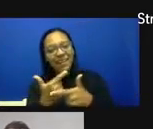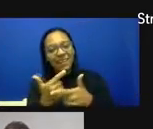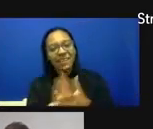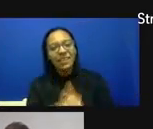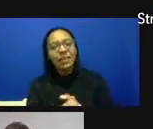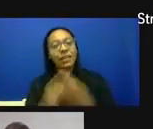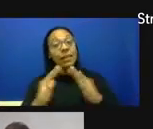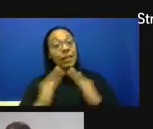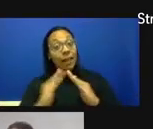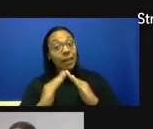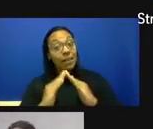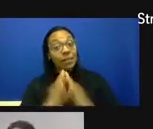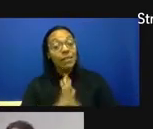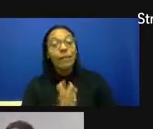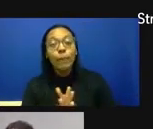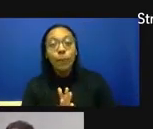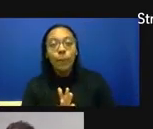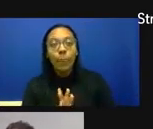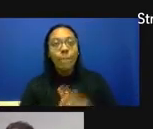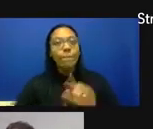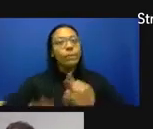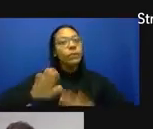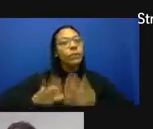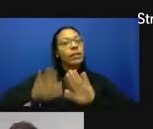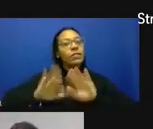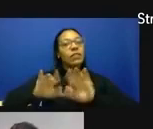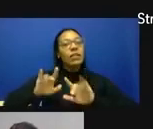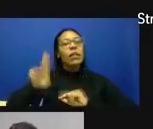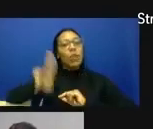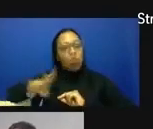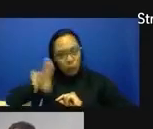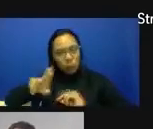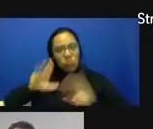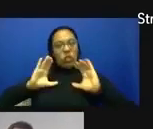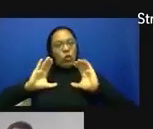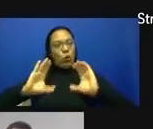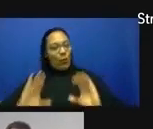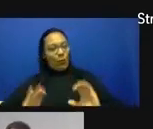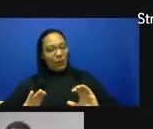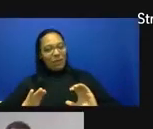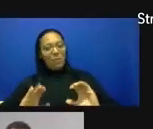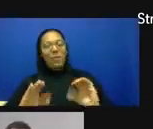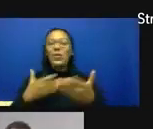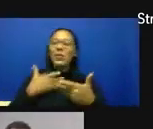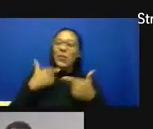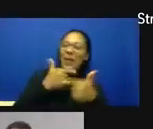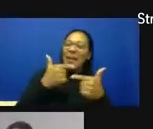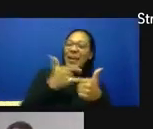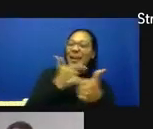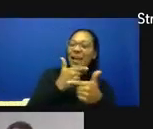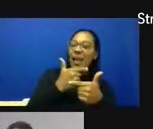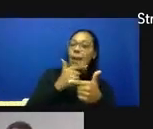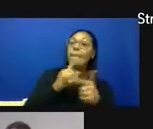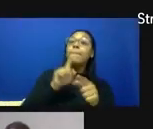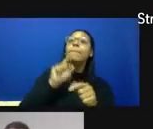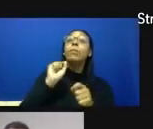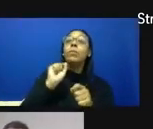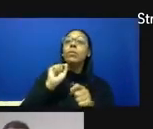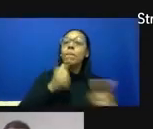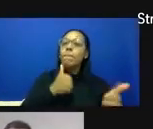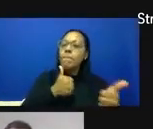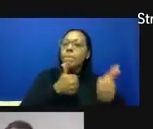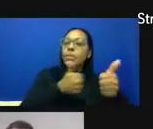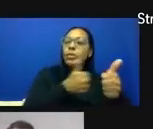e por aí vai. E às vezes até ele utiliza disso, é muito comum, se utiliza disso para se aproximar de maneira mais íntima